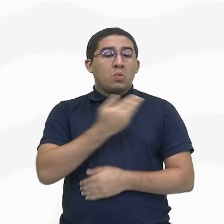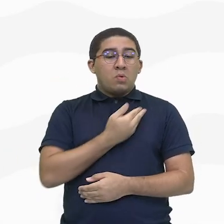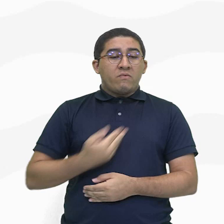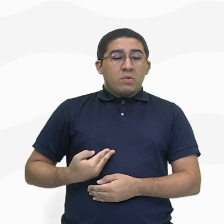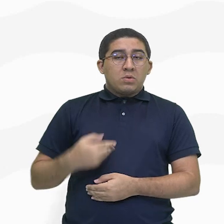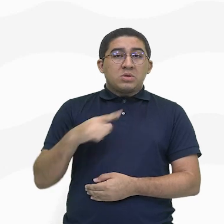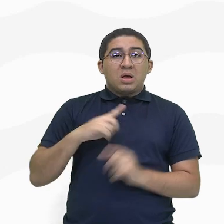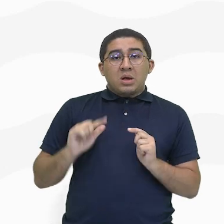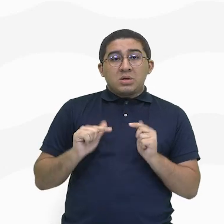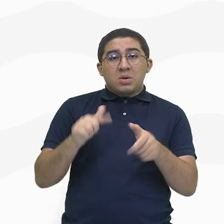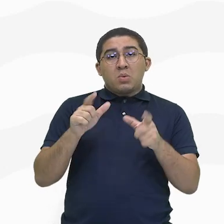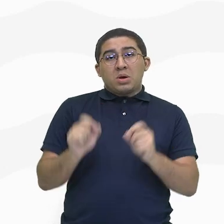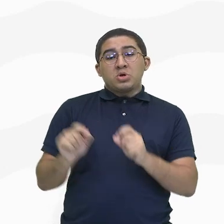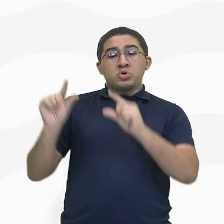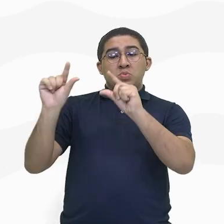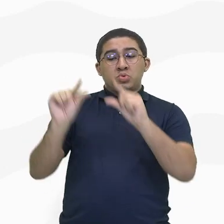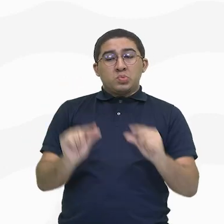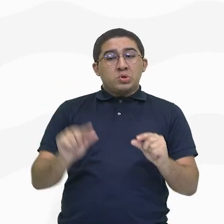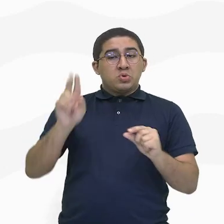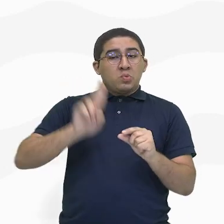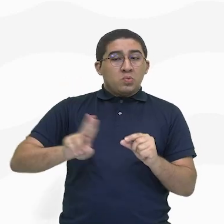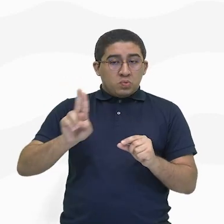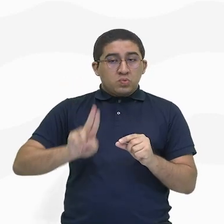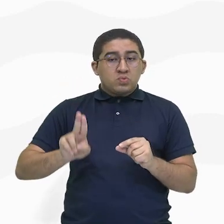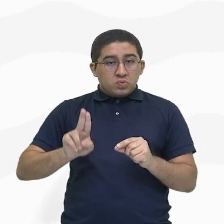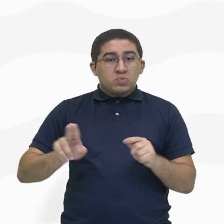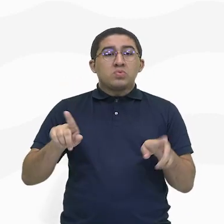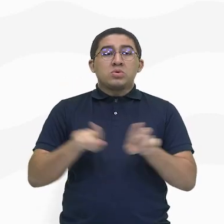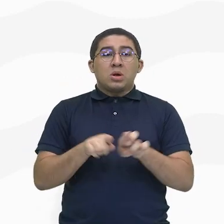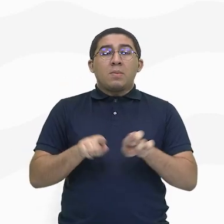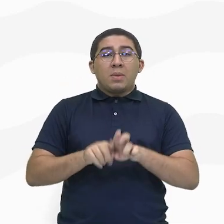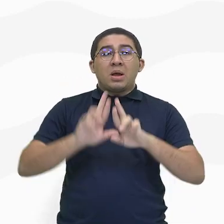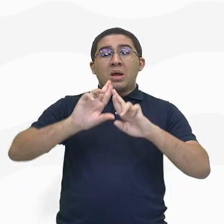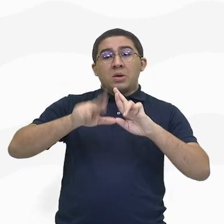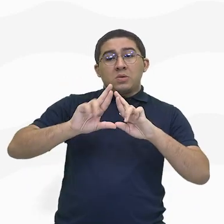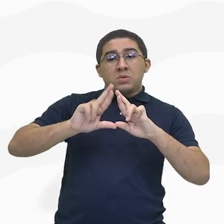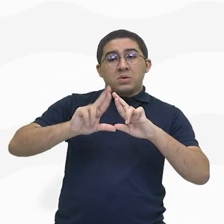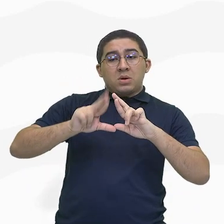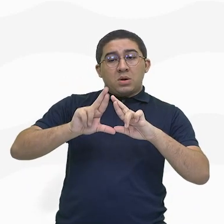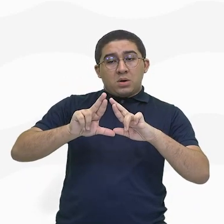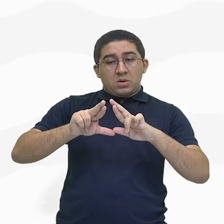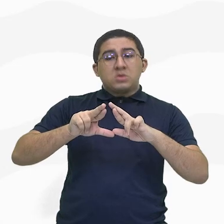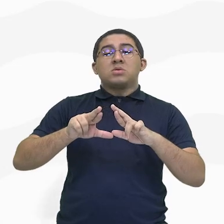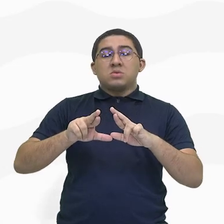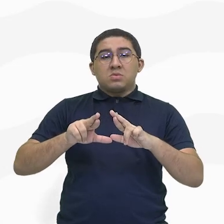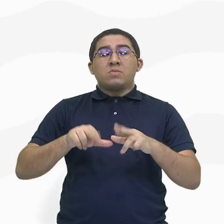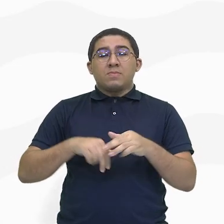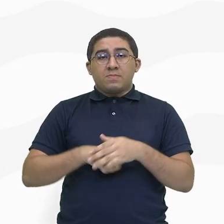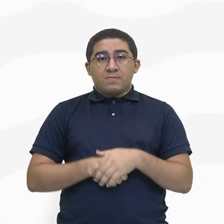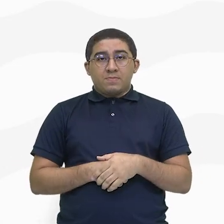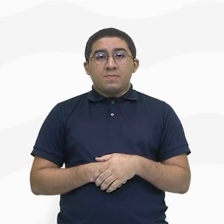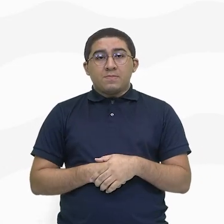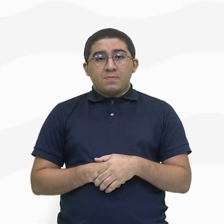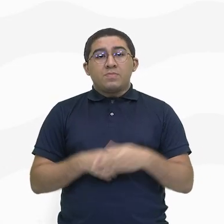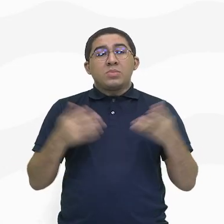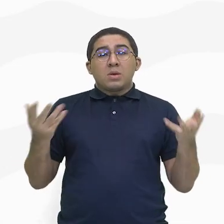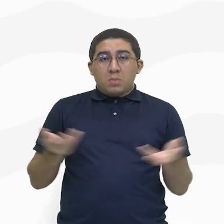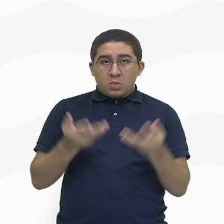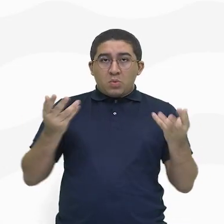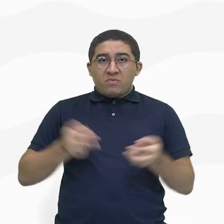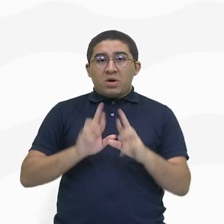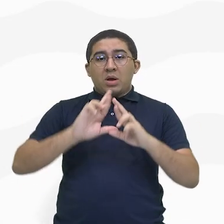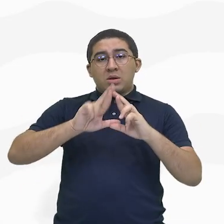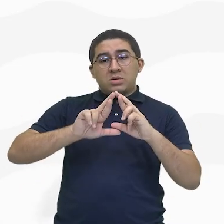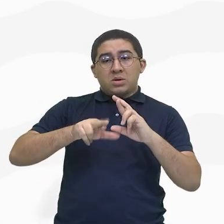aí redução de consumo, ou se consome bastante, promover a reciclagem,